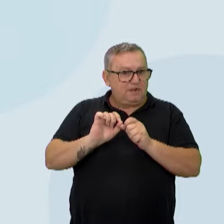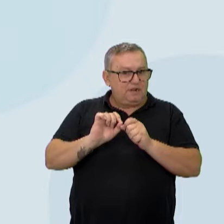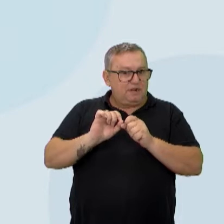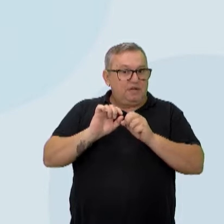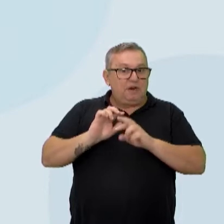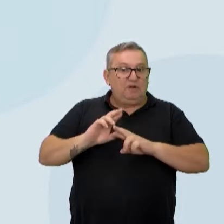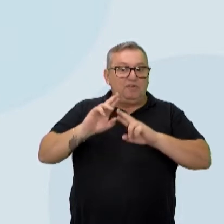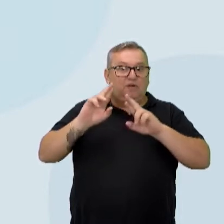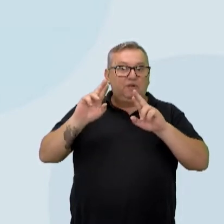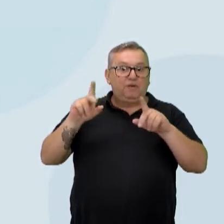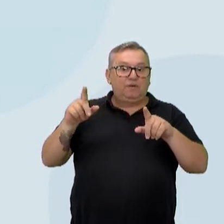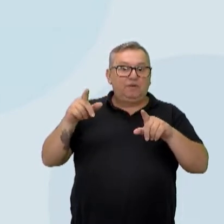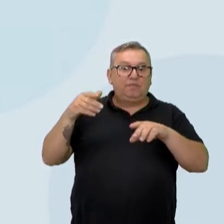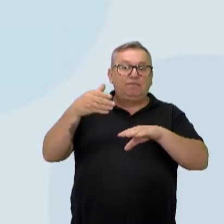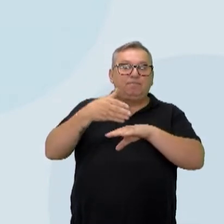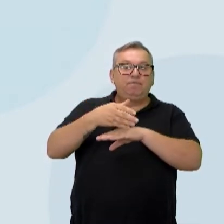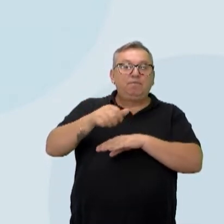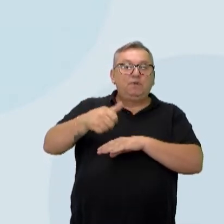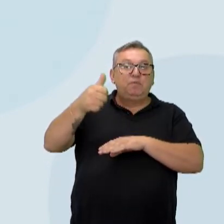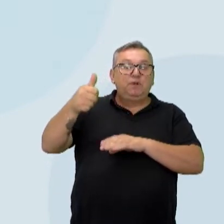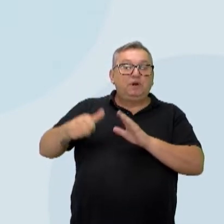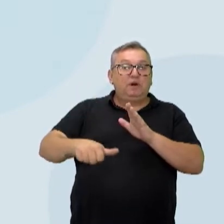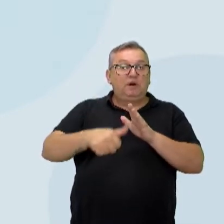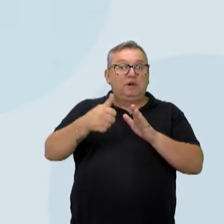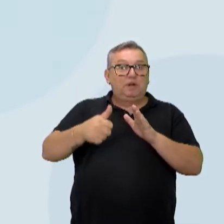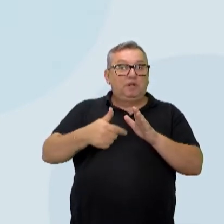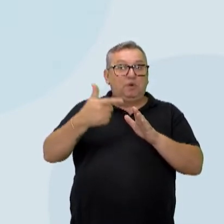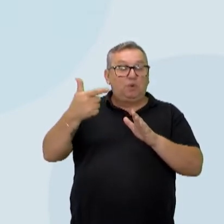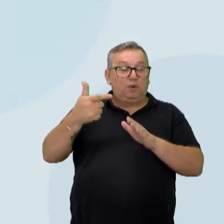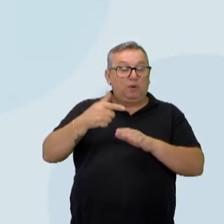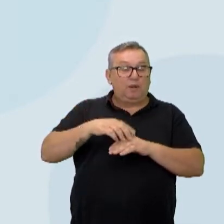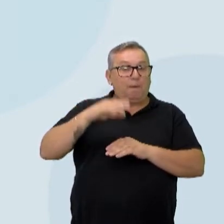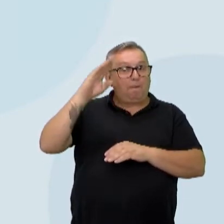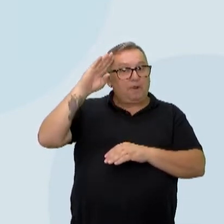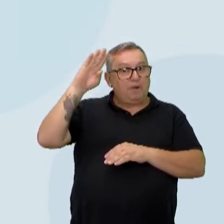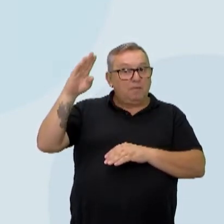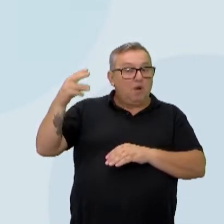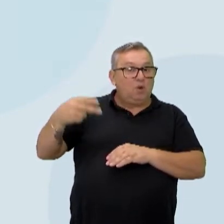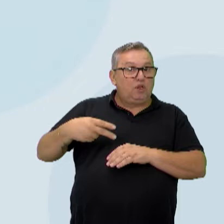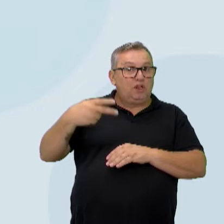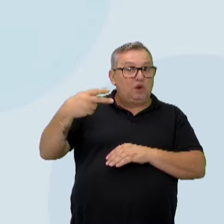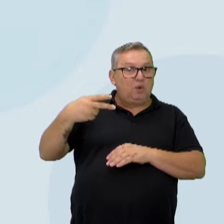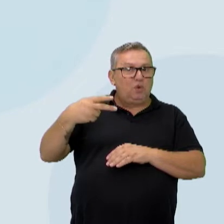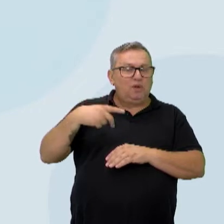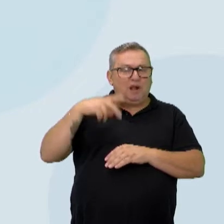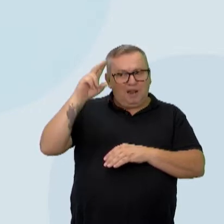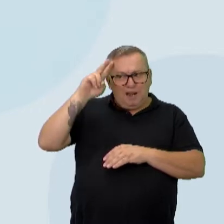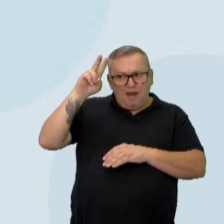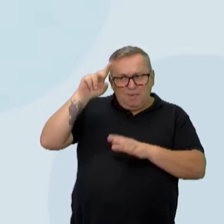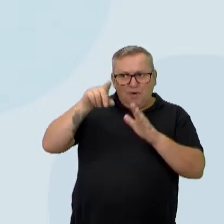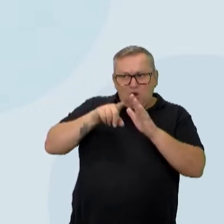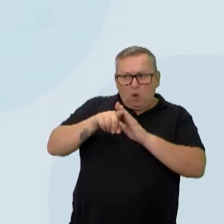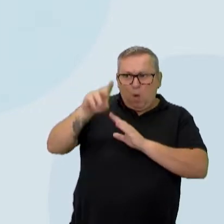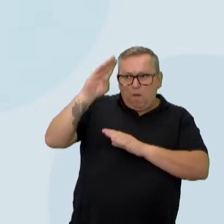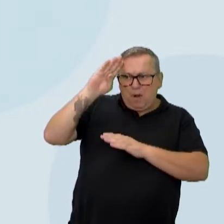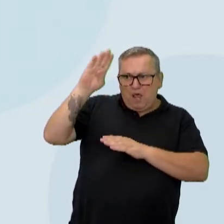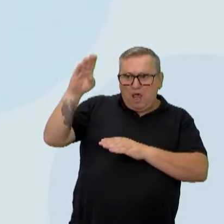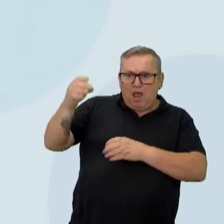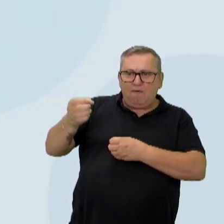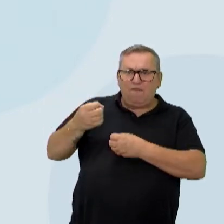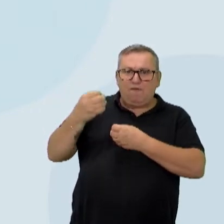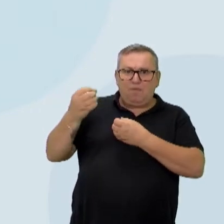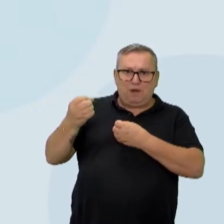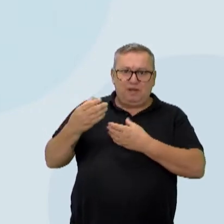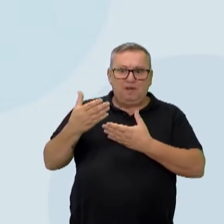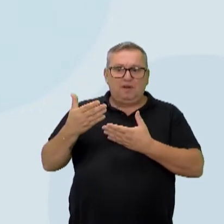diferenciar as partes principais das secundárias. Sabe aquela hora que foi perguntado assim, qual é a informação principal do texto? Então eu estou